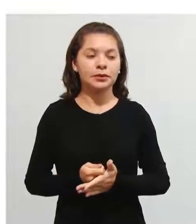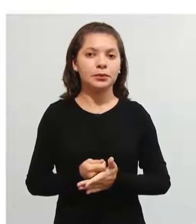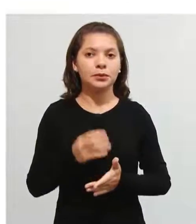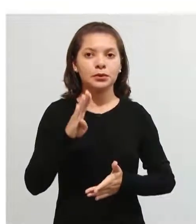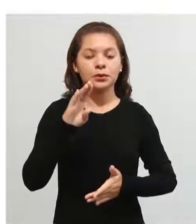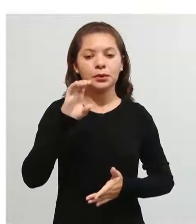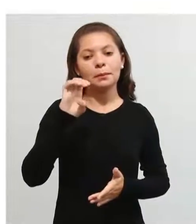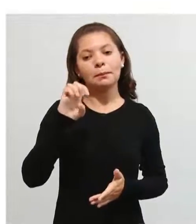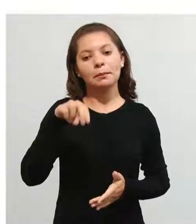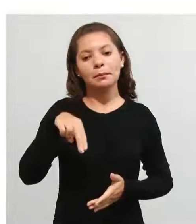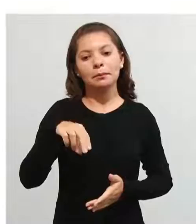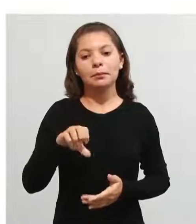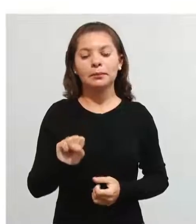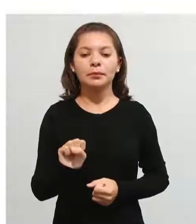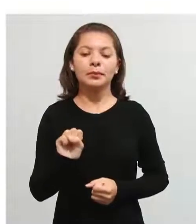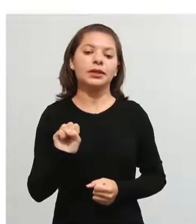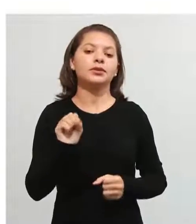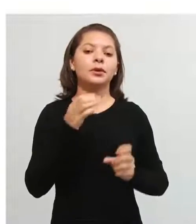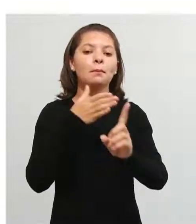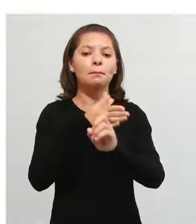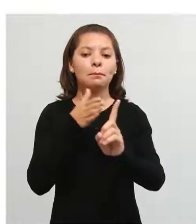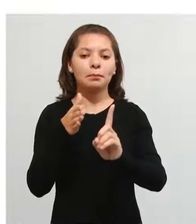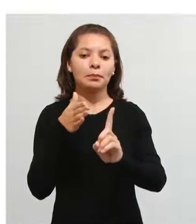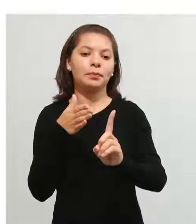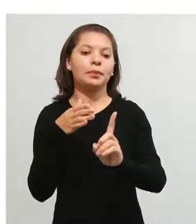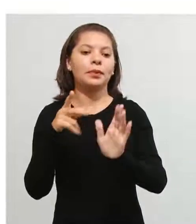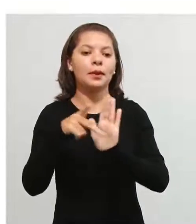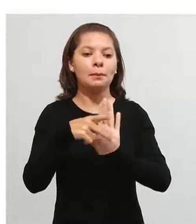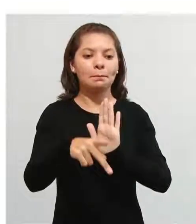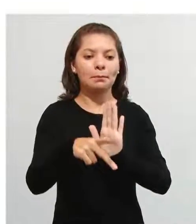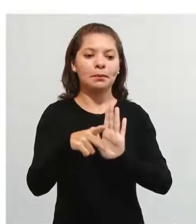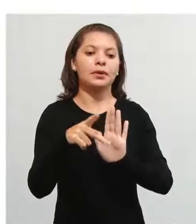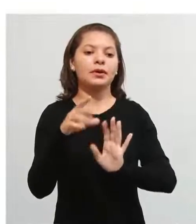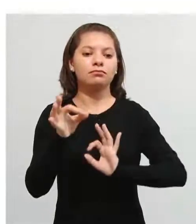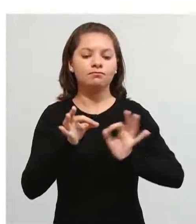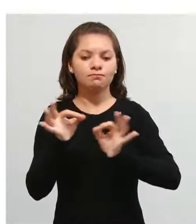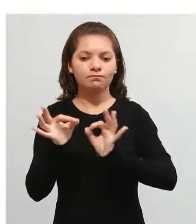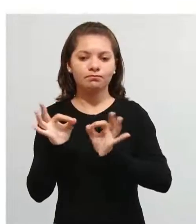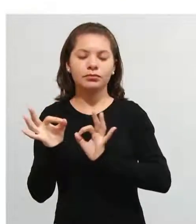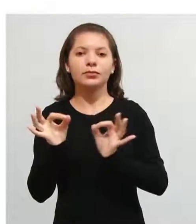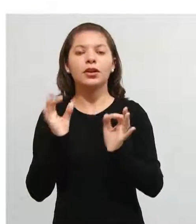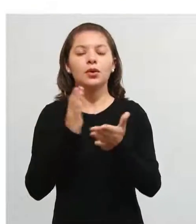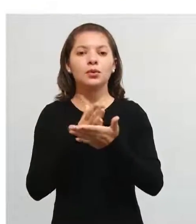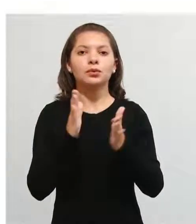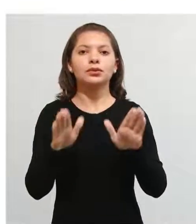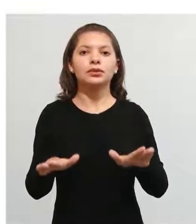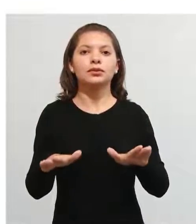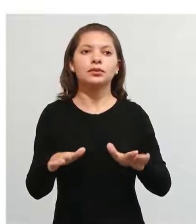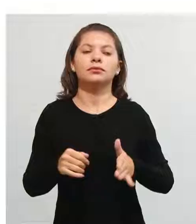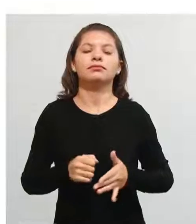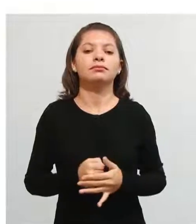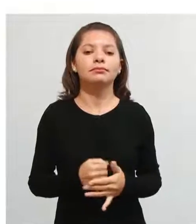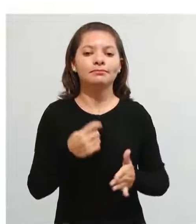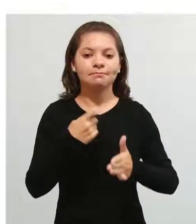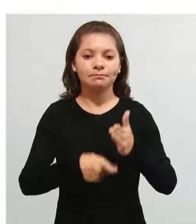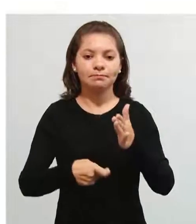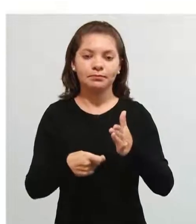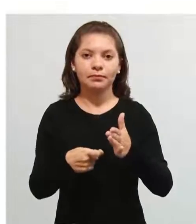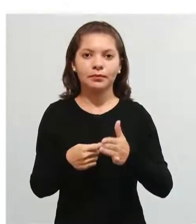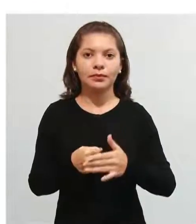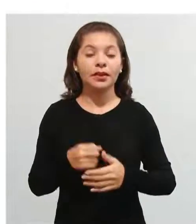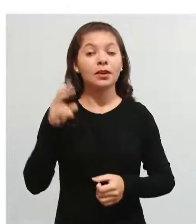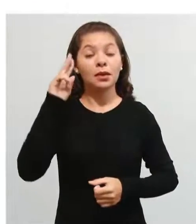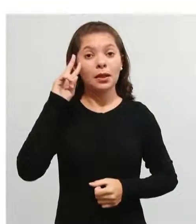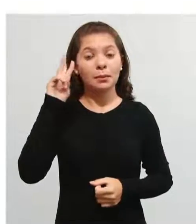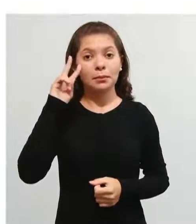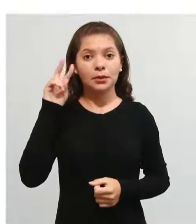bens imóveis como modalidade para quitação, ou seja, a extinção do crédito tributário, tá? Então, lembrando